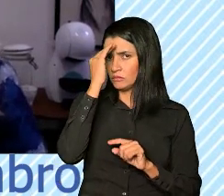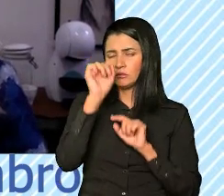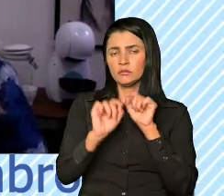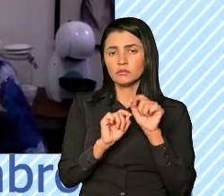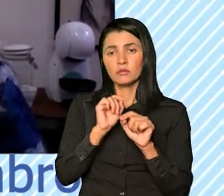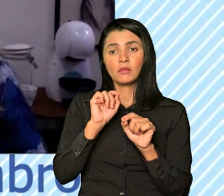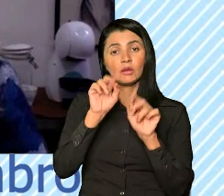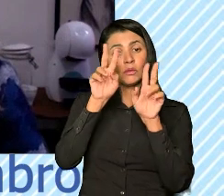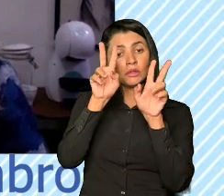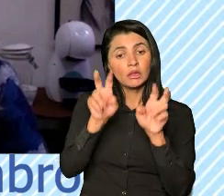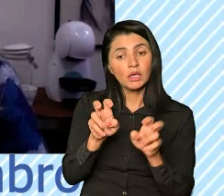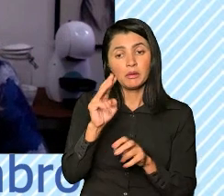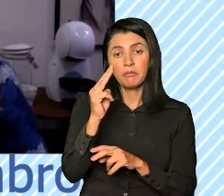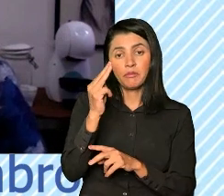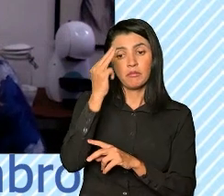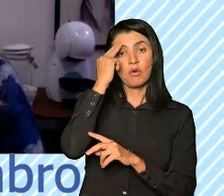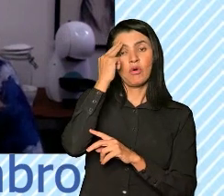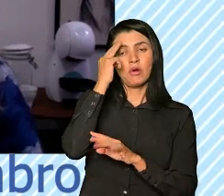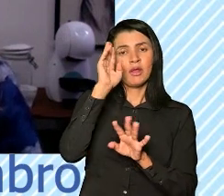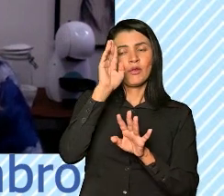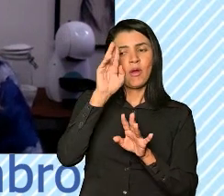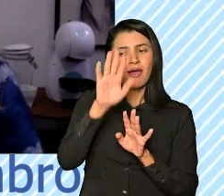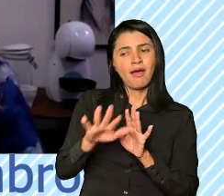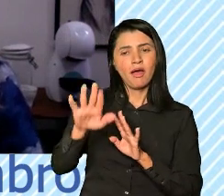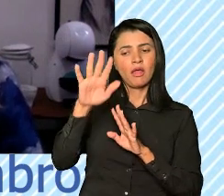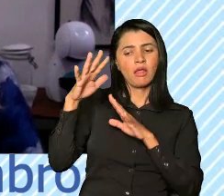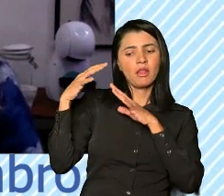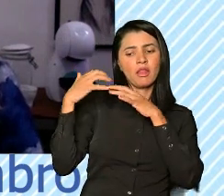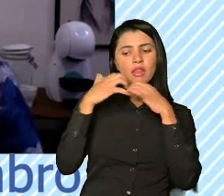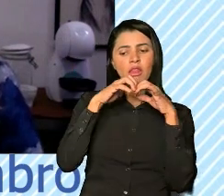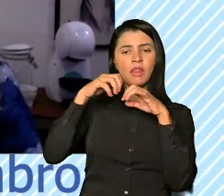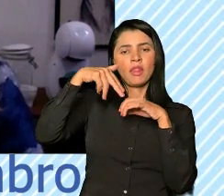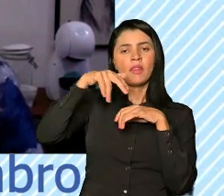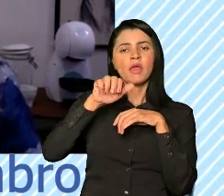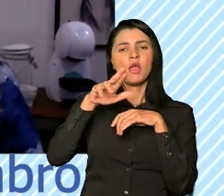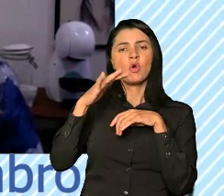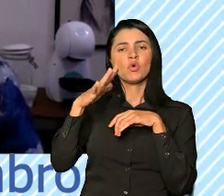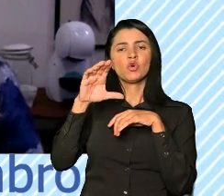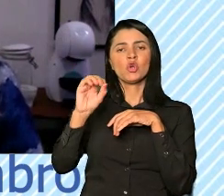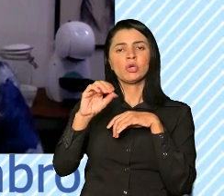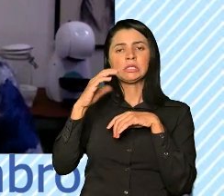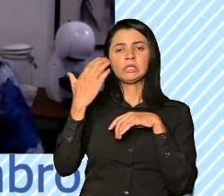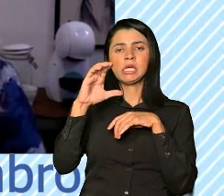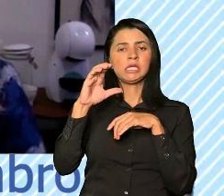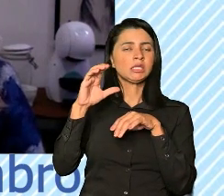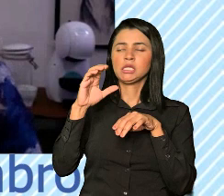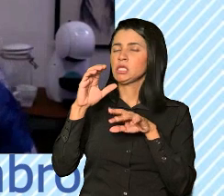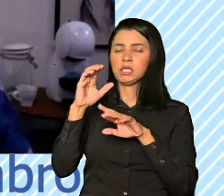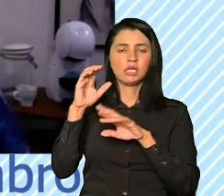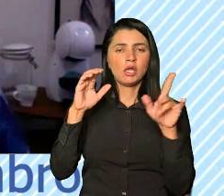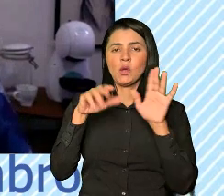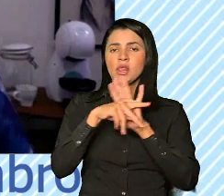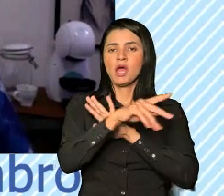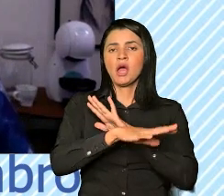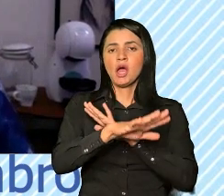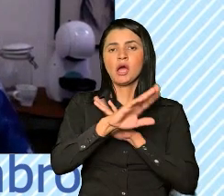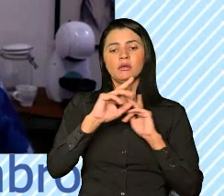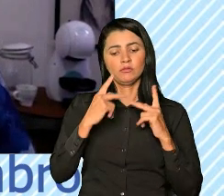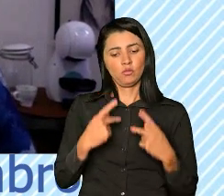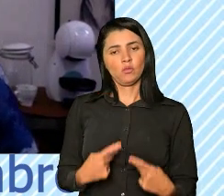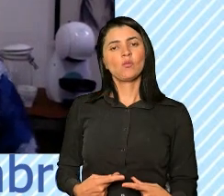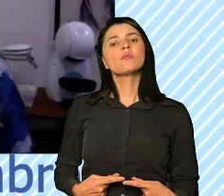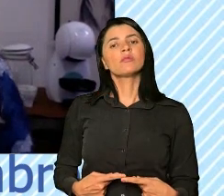da memória, não um viés da neurologia, da neurociência. A gente está falando da memória num aspecto mais das ciências humanas,